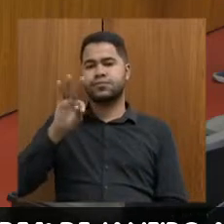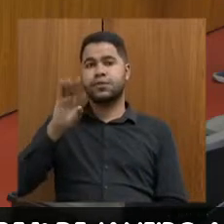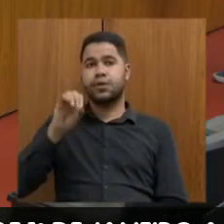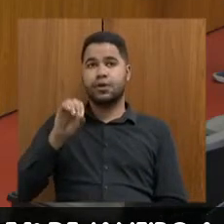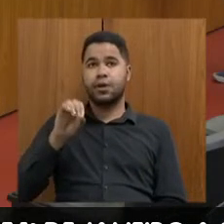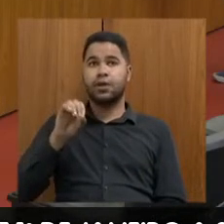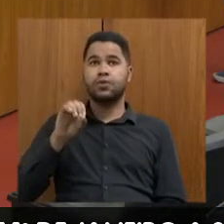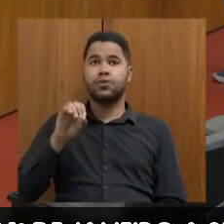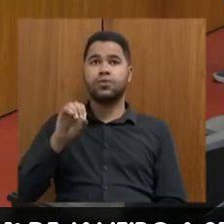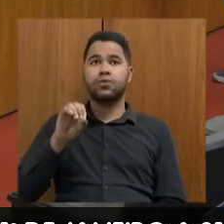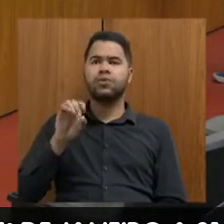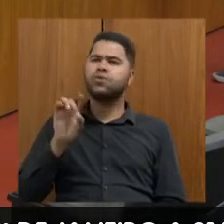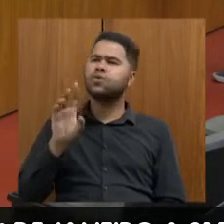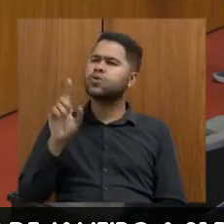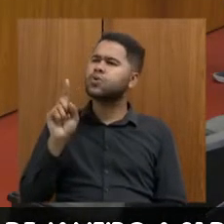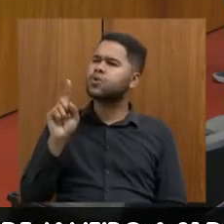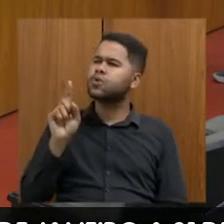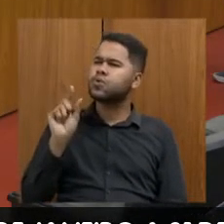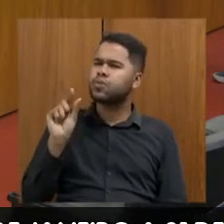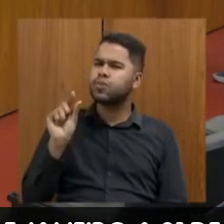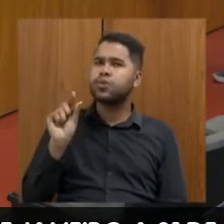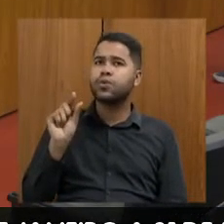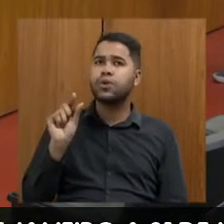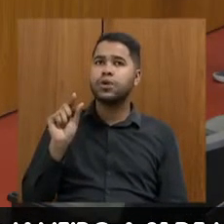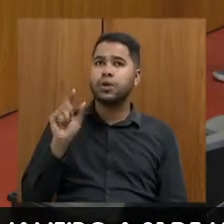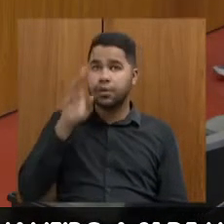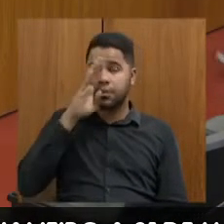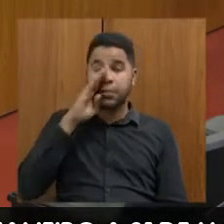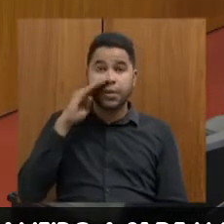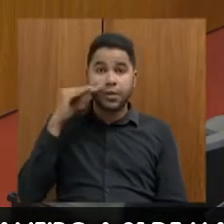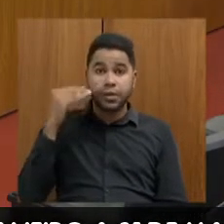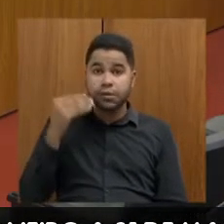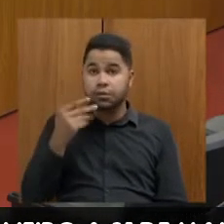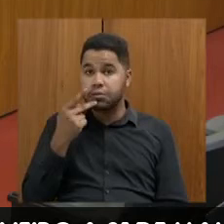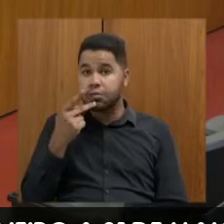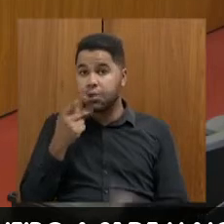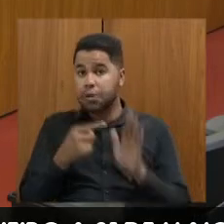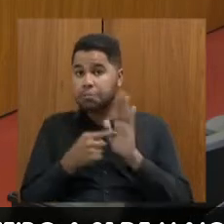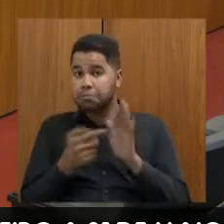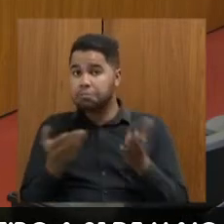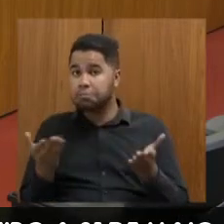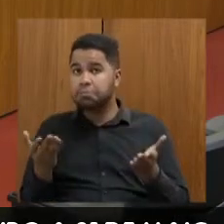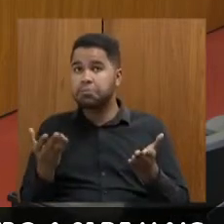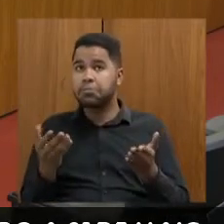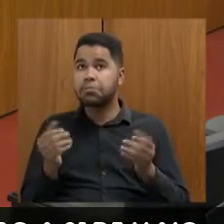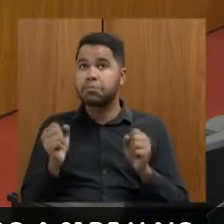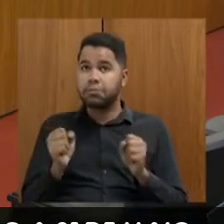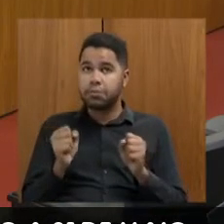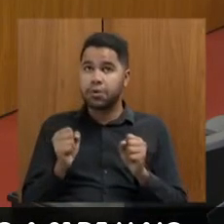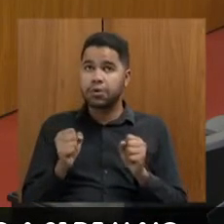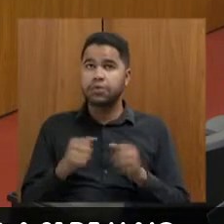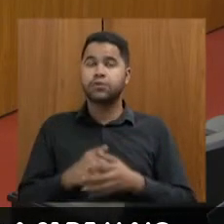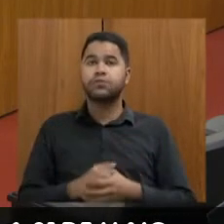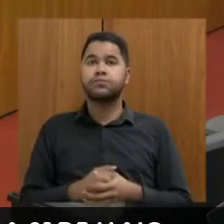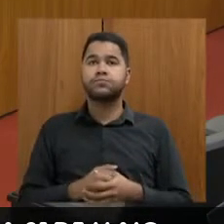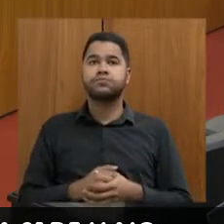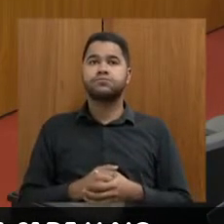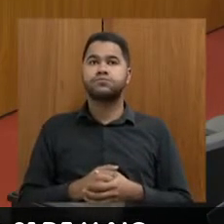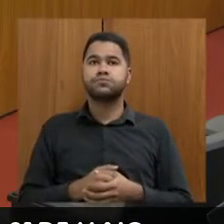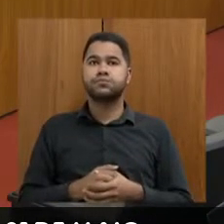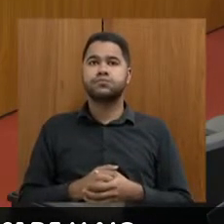de São momento Deputado Beatriz Cerqueira gostaria de fazer alguma manifestação após muito bem